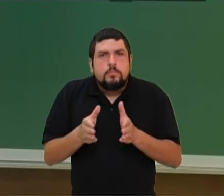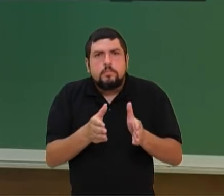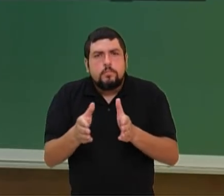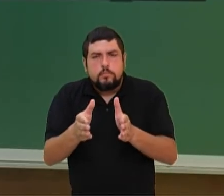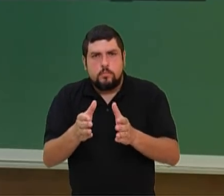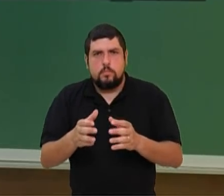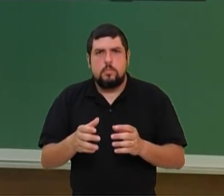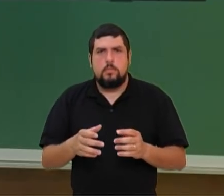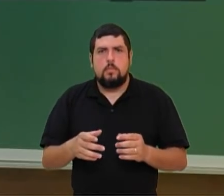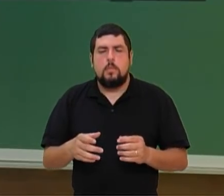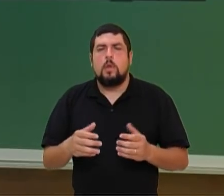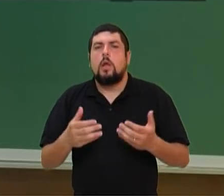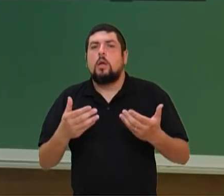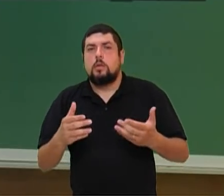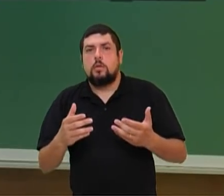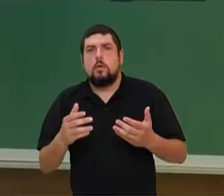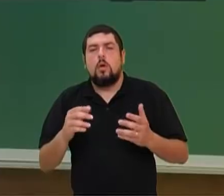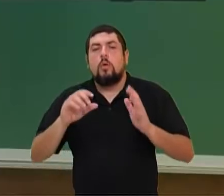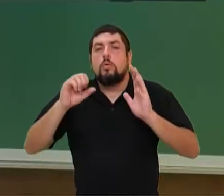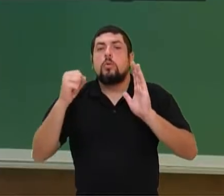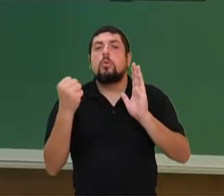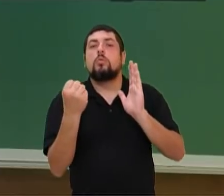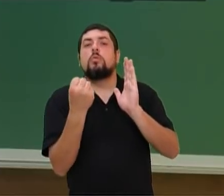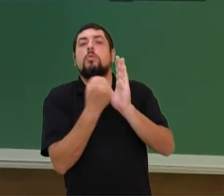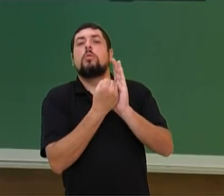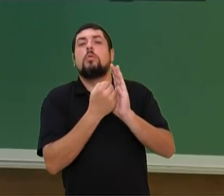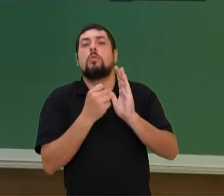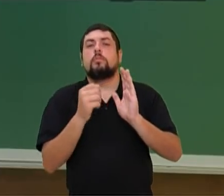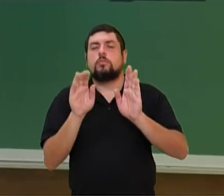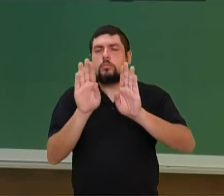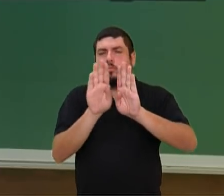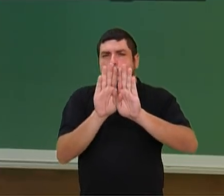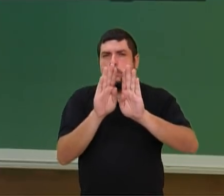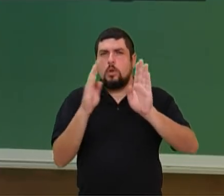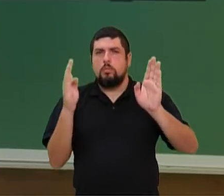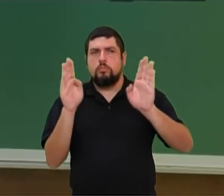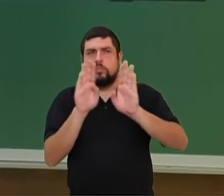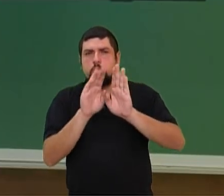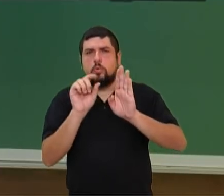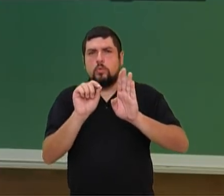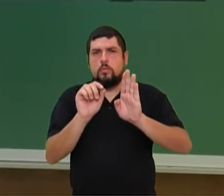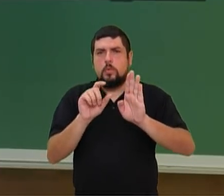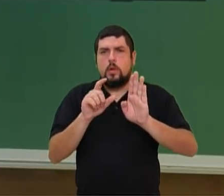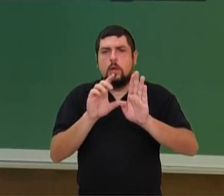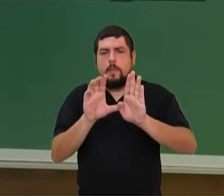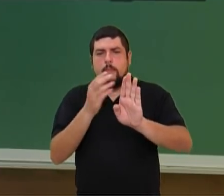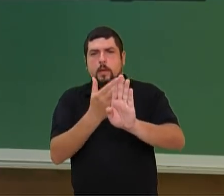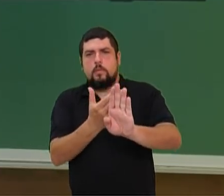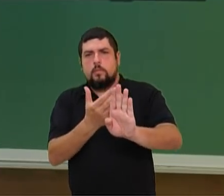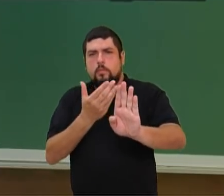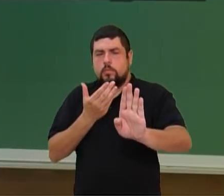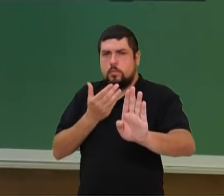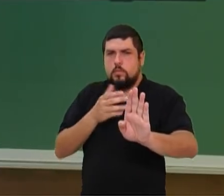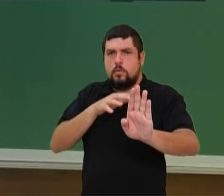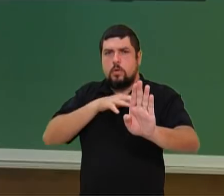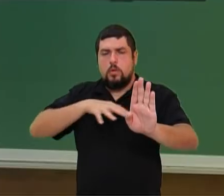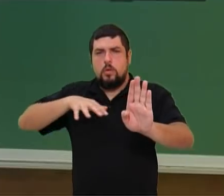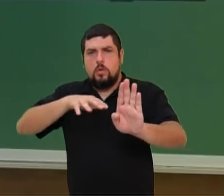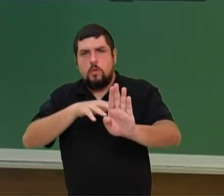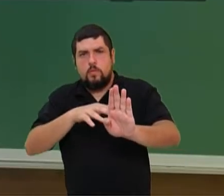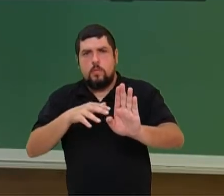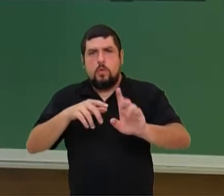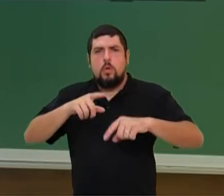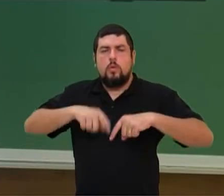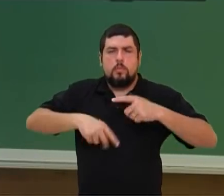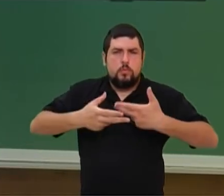da porta, do portal do shintoísmo, é que você tem o espaço entre o divino e o espaço entre o